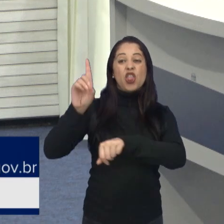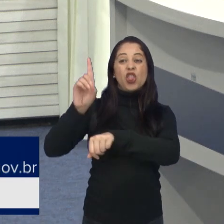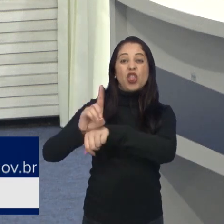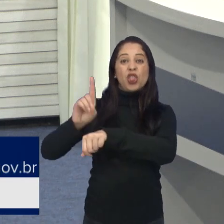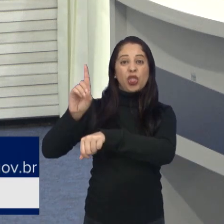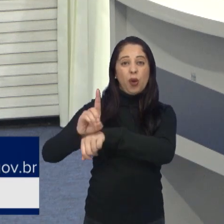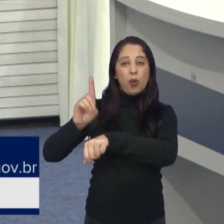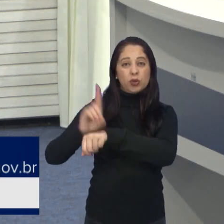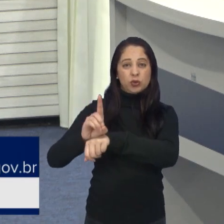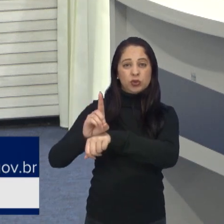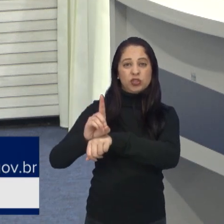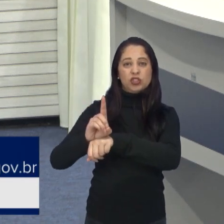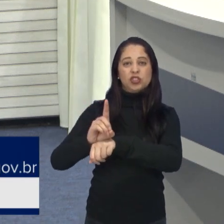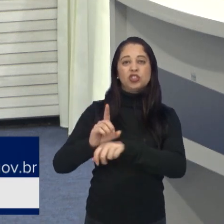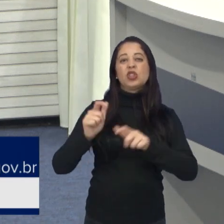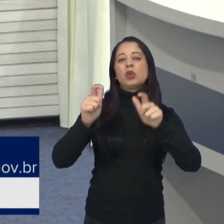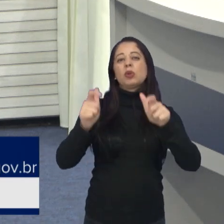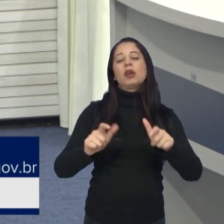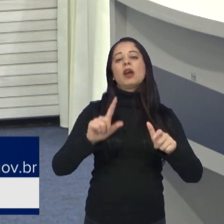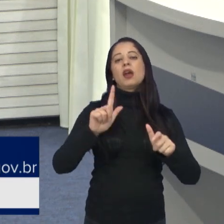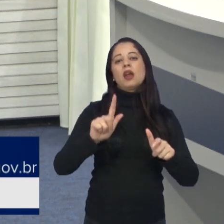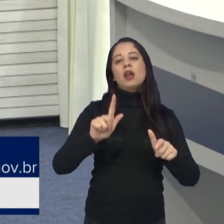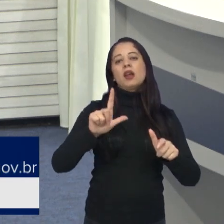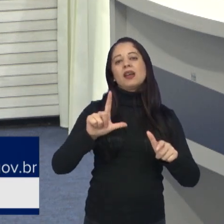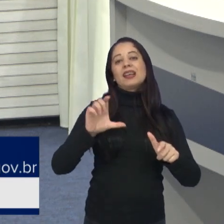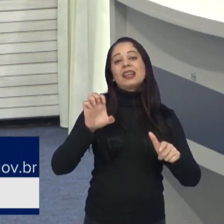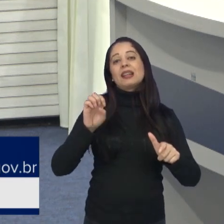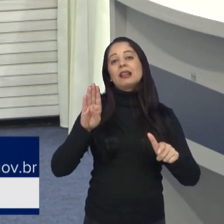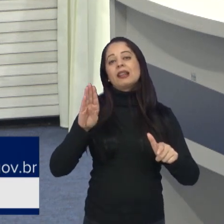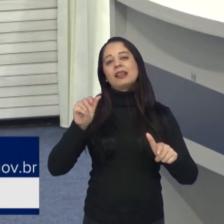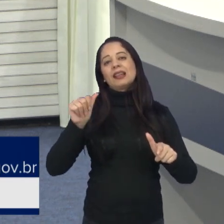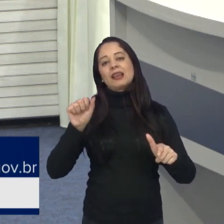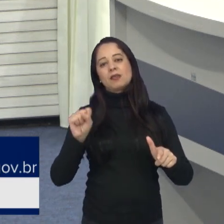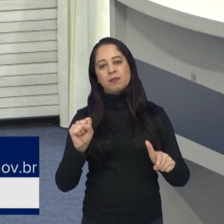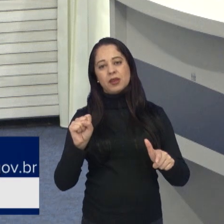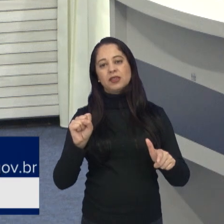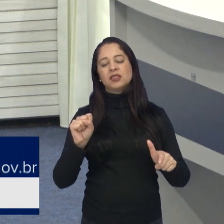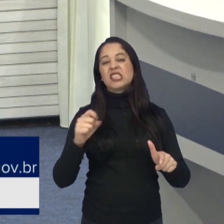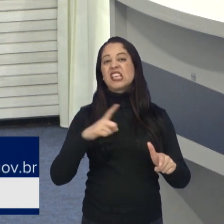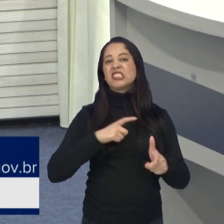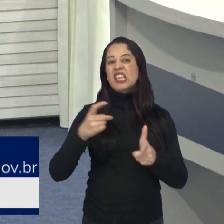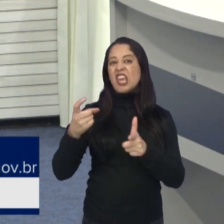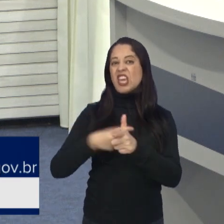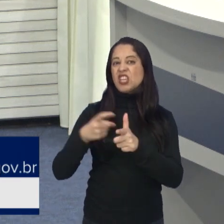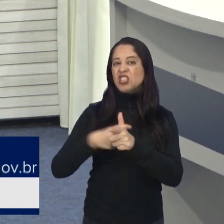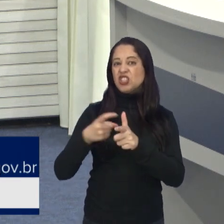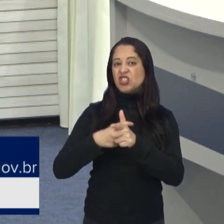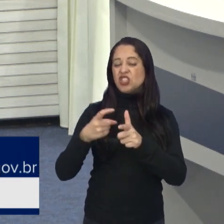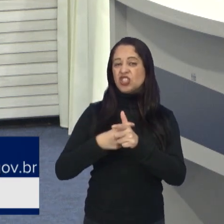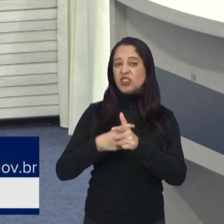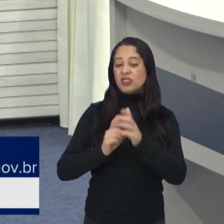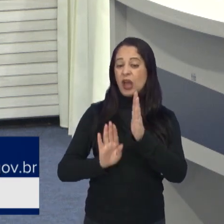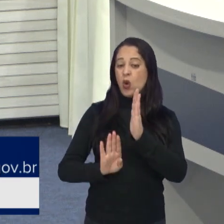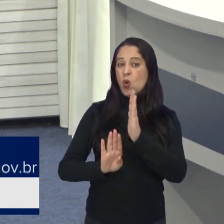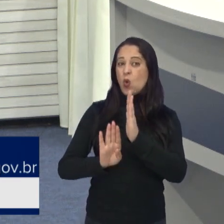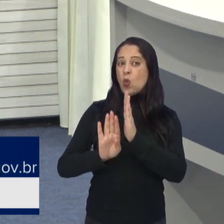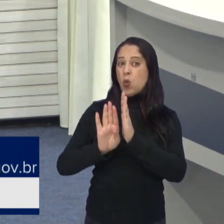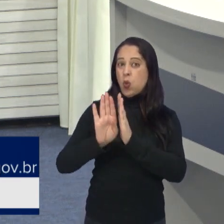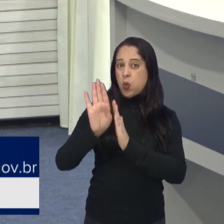de glebas que estão com a dívida muito grande na prefeitura,